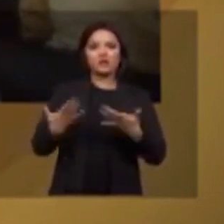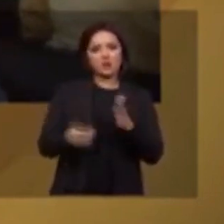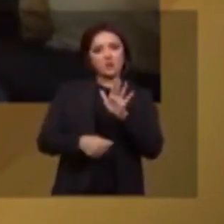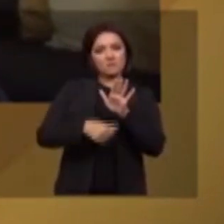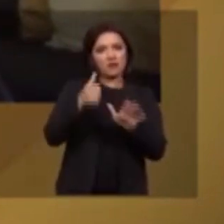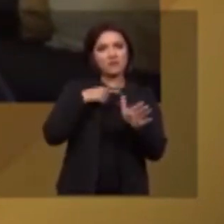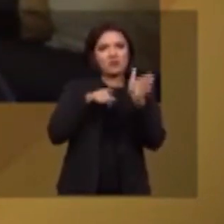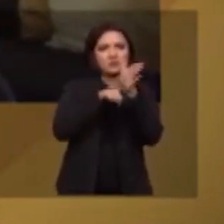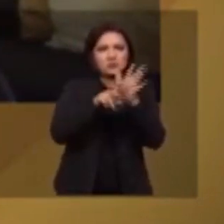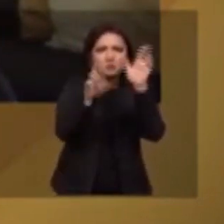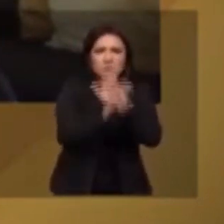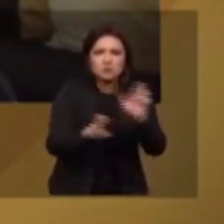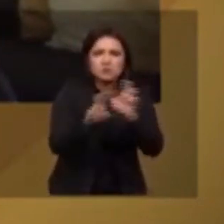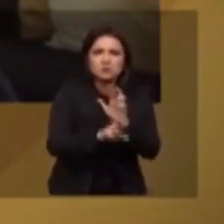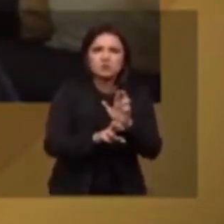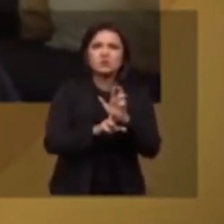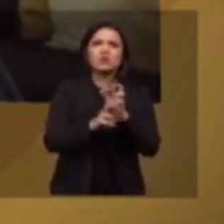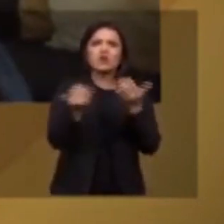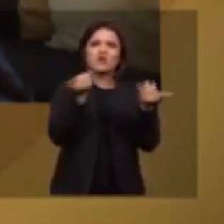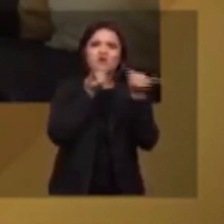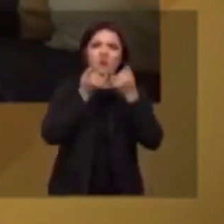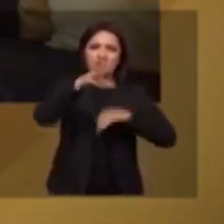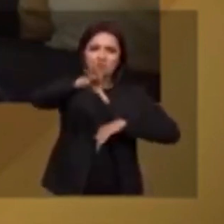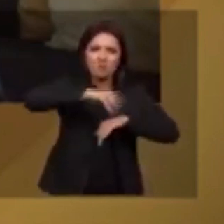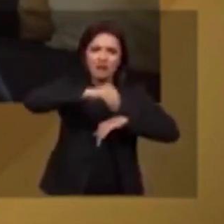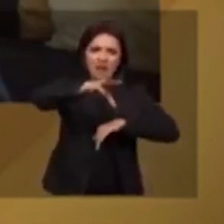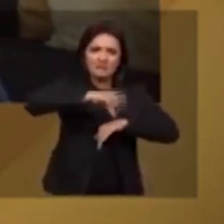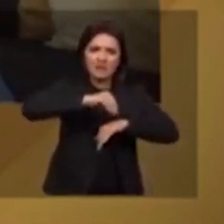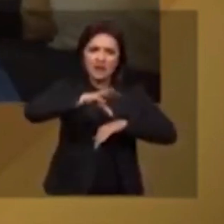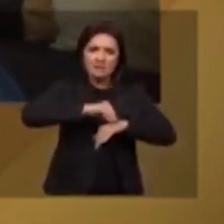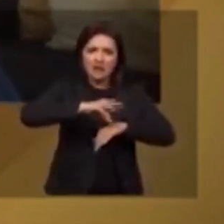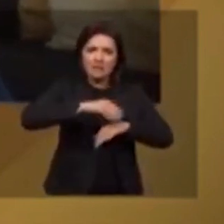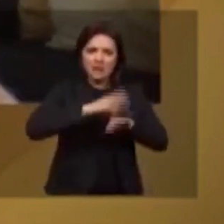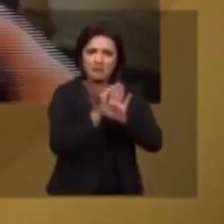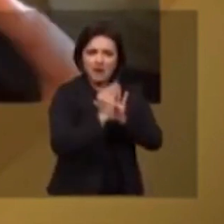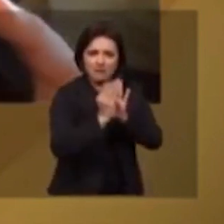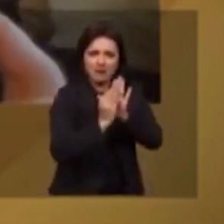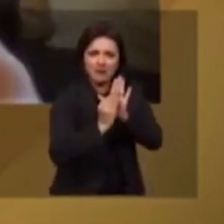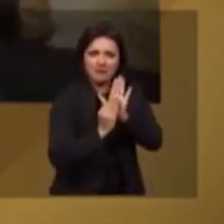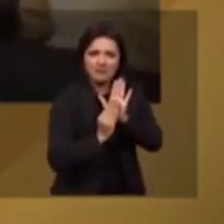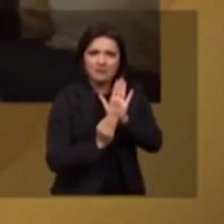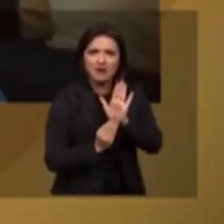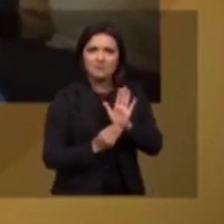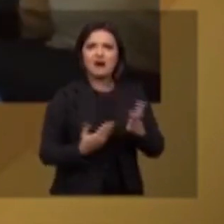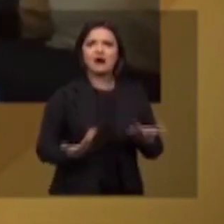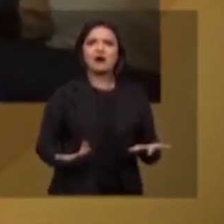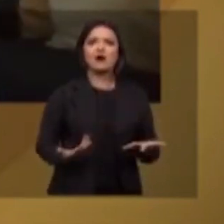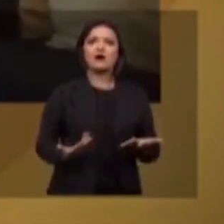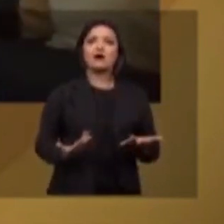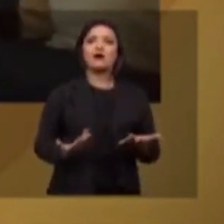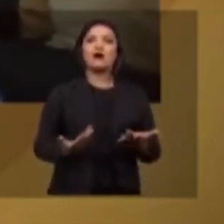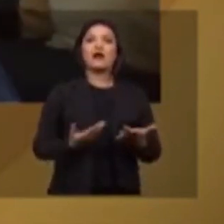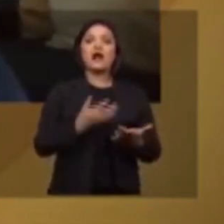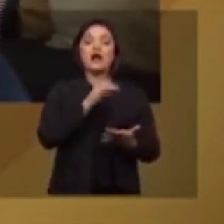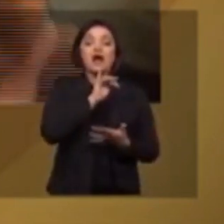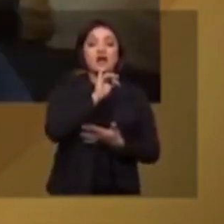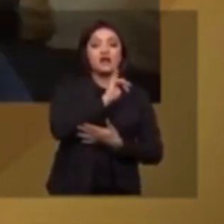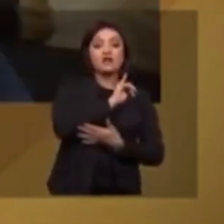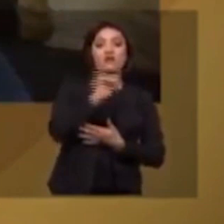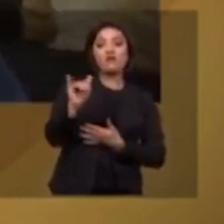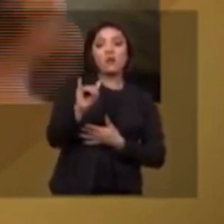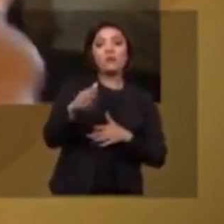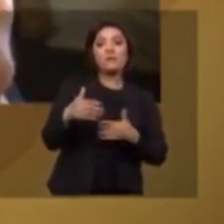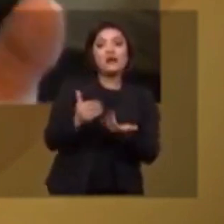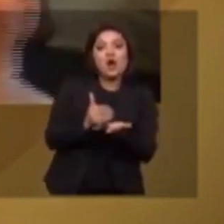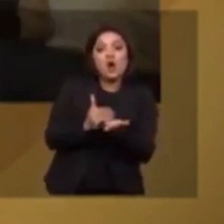policial, peças de informação, inquérito judicial, quem formará a sua opinião de delito para promover